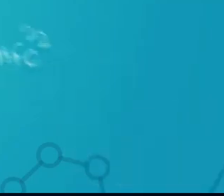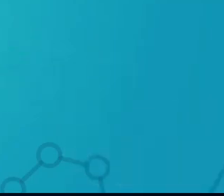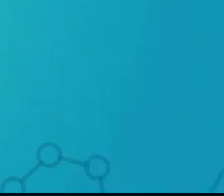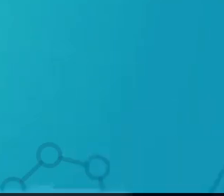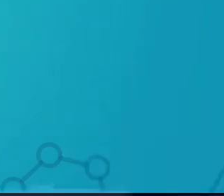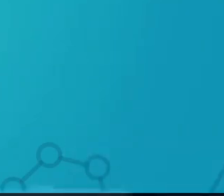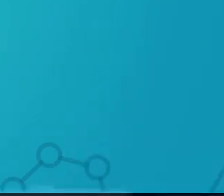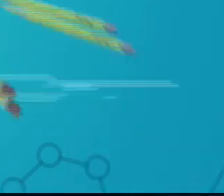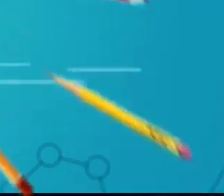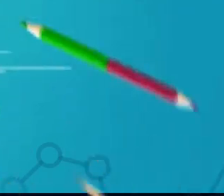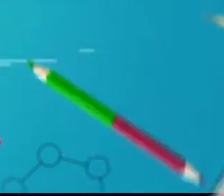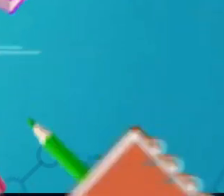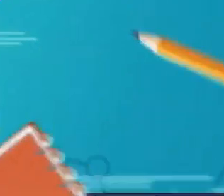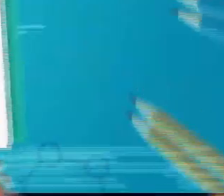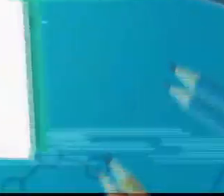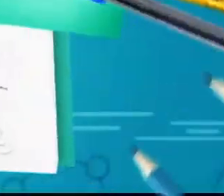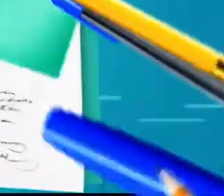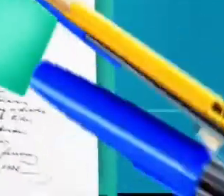o